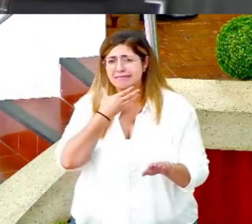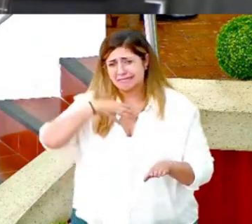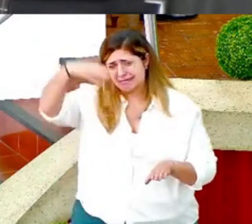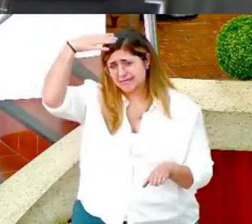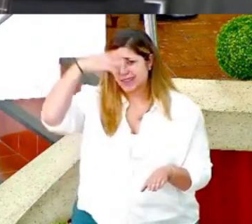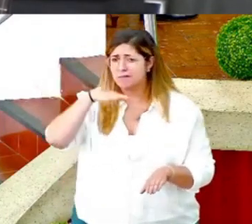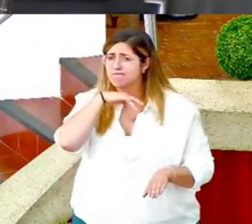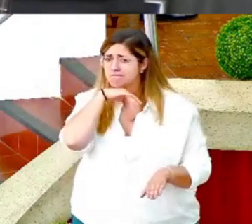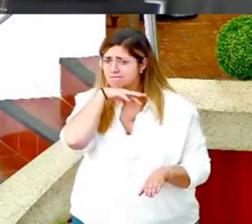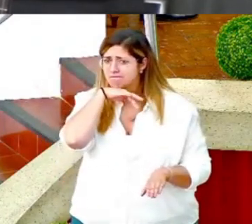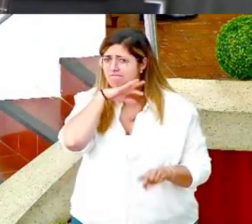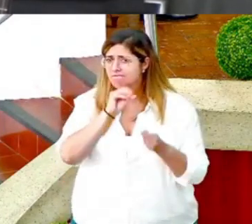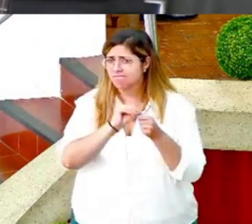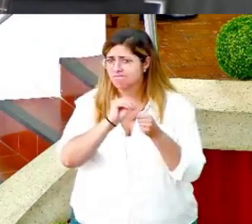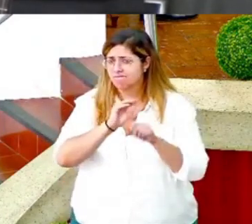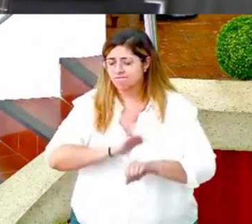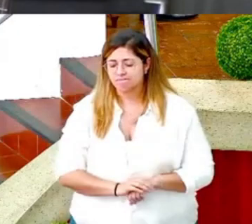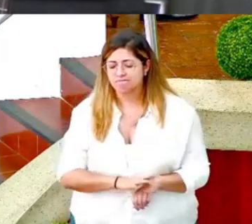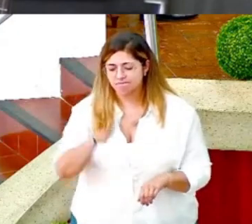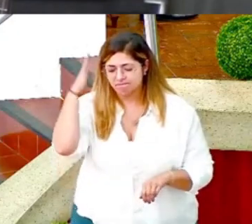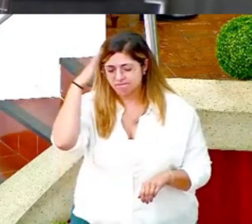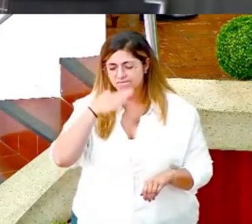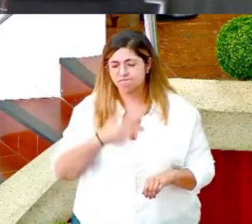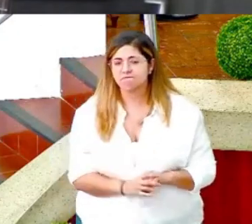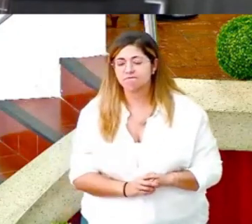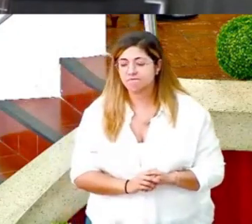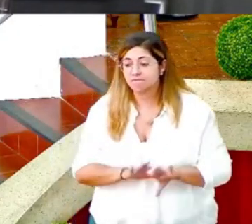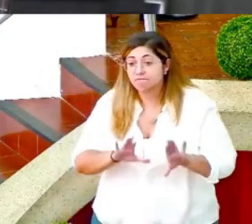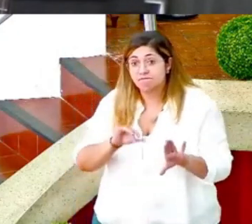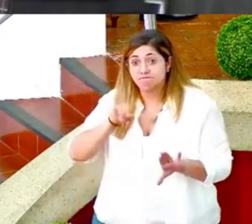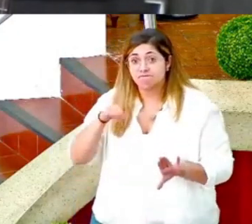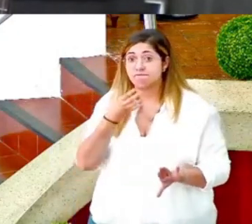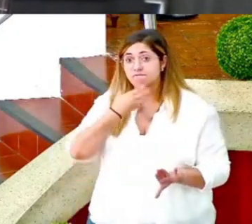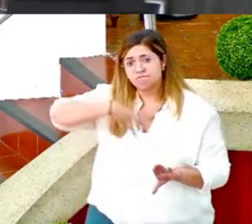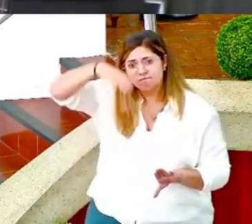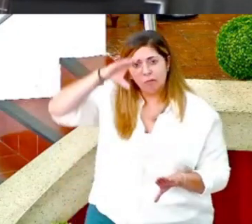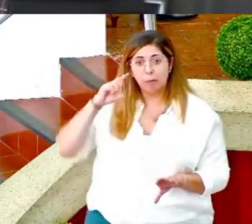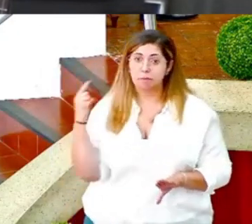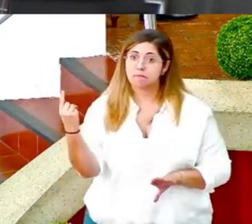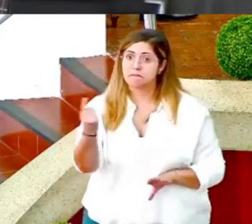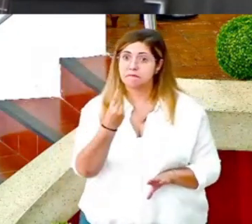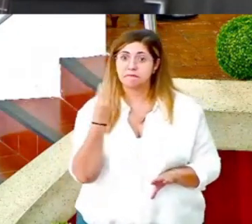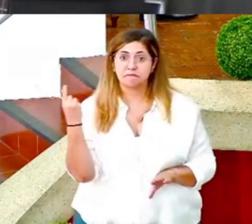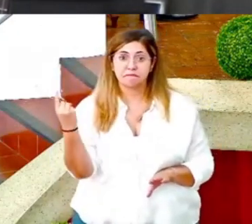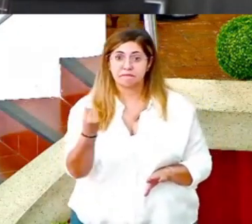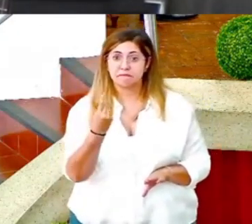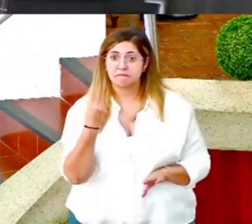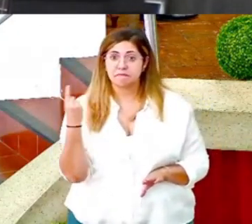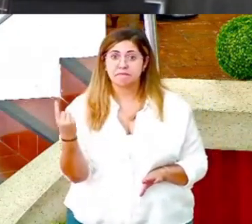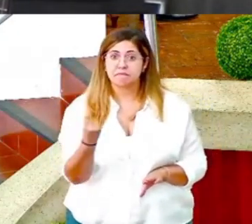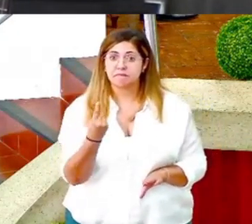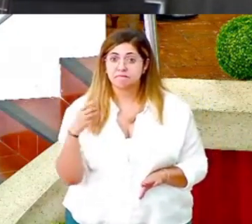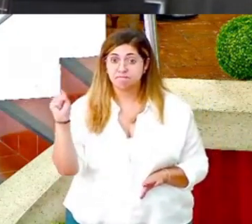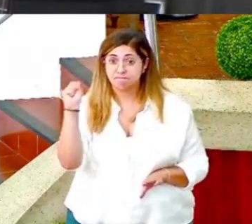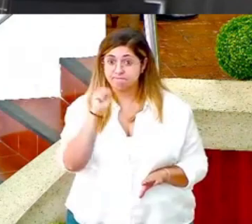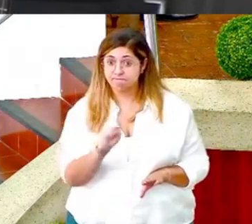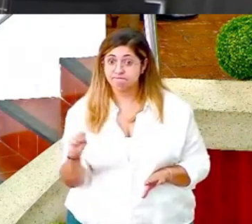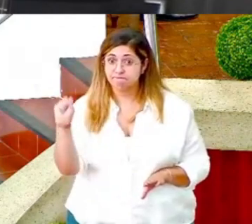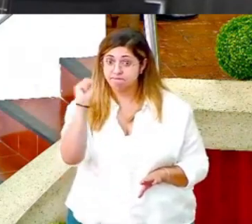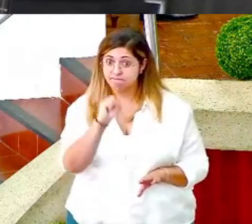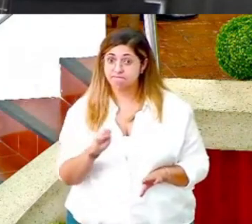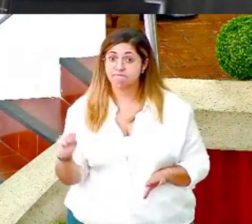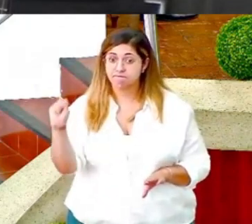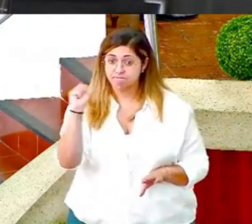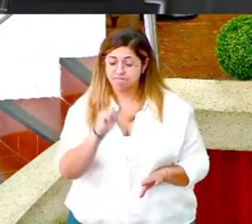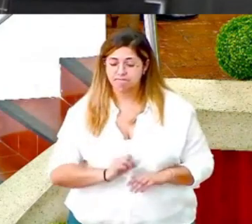rei muito ruim. O fato é que Josias está sozinho. Antes e depois dele, solito, no mas, como